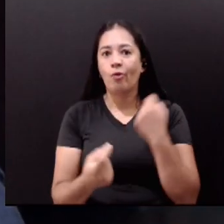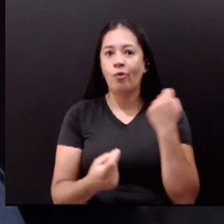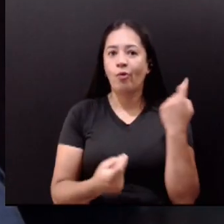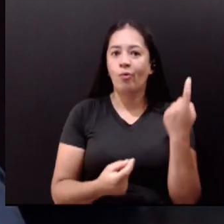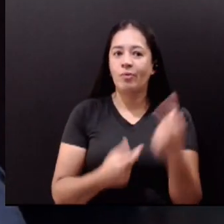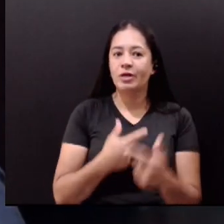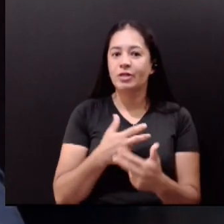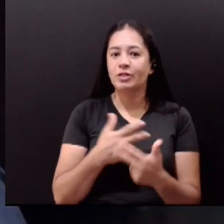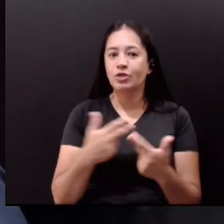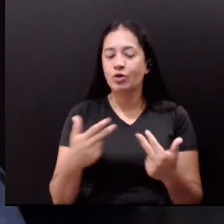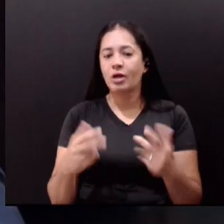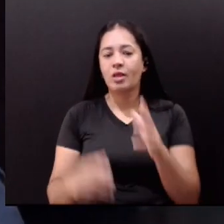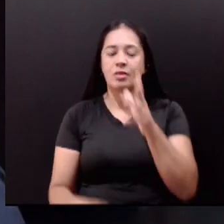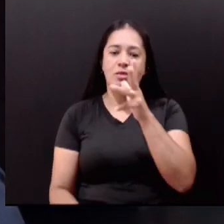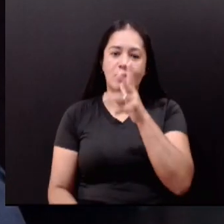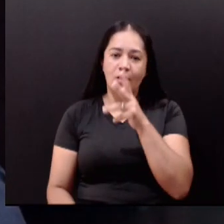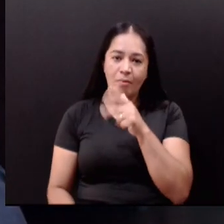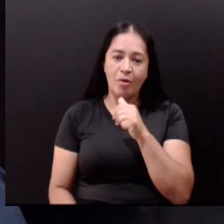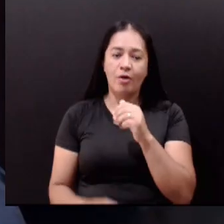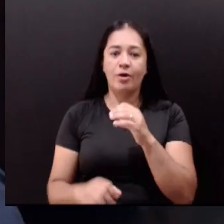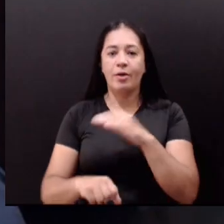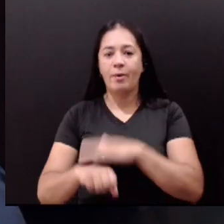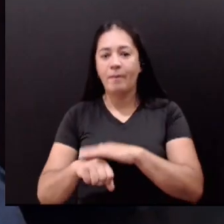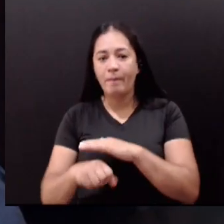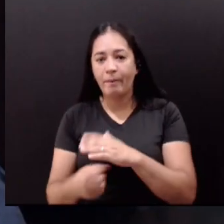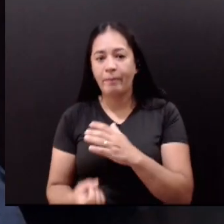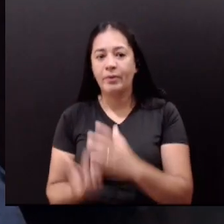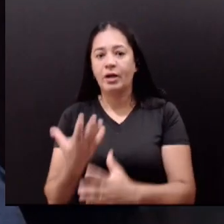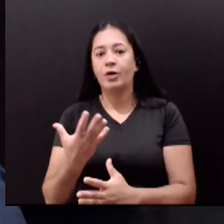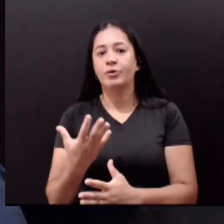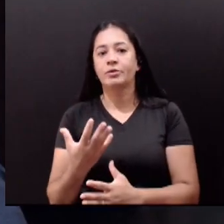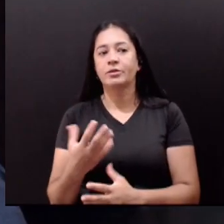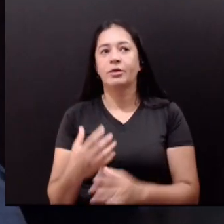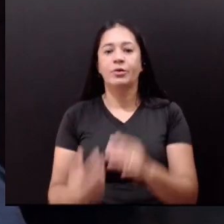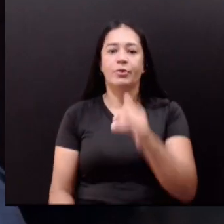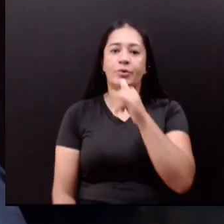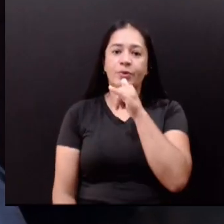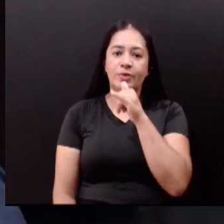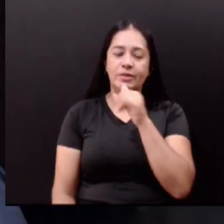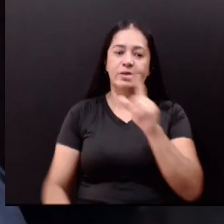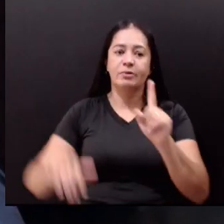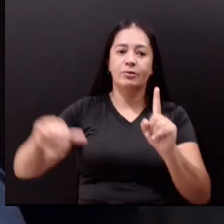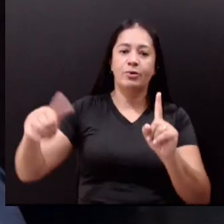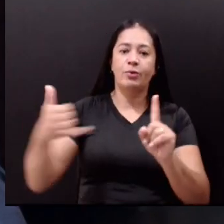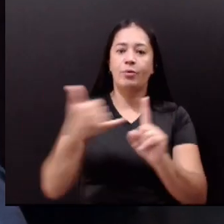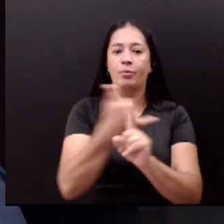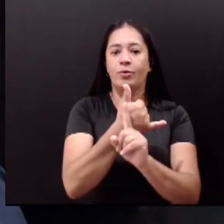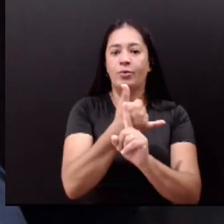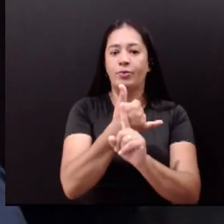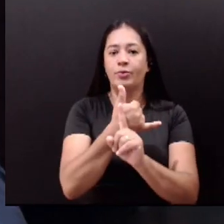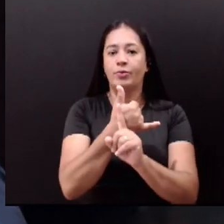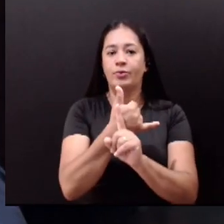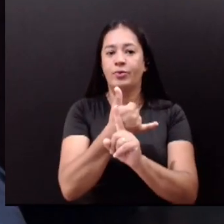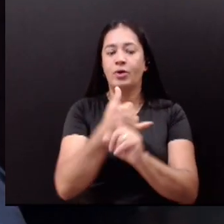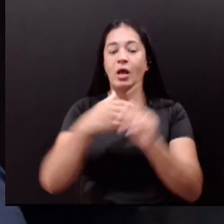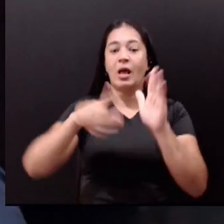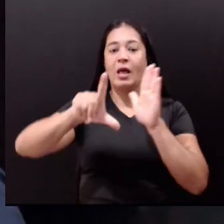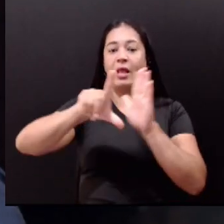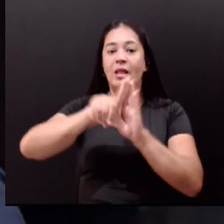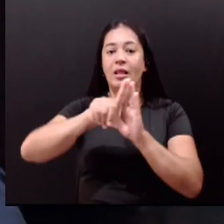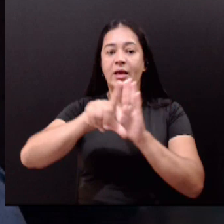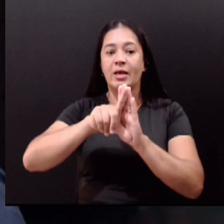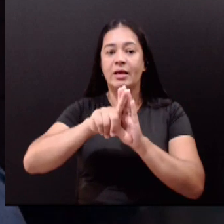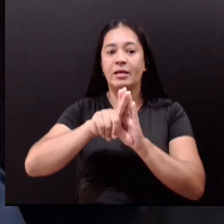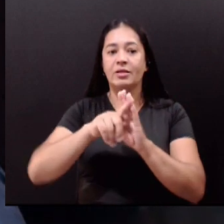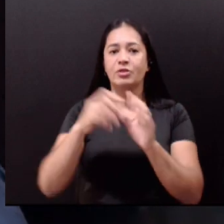para surgir, né. Então, só pegando o exemplo aqui do bullying, né, a lei que trata do bullying, ela é de